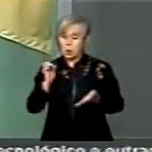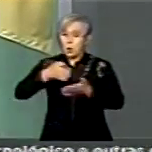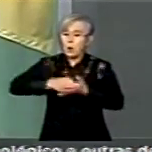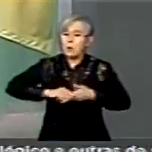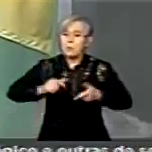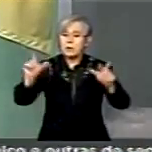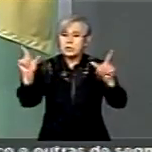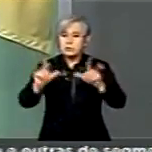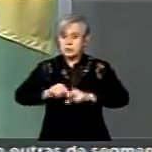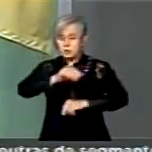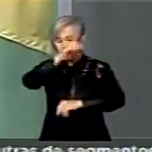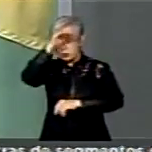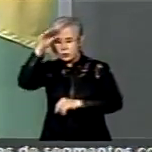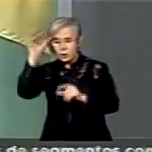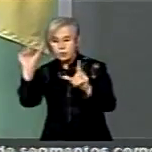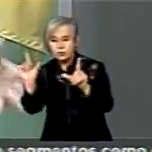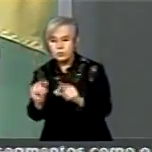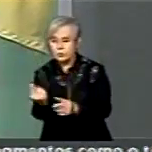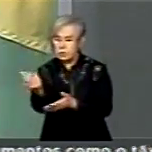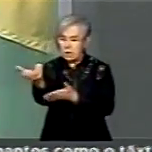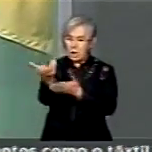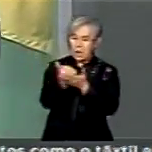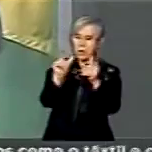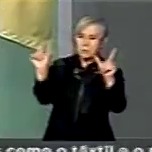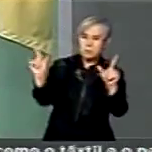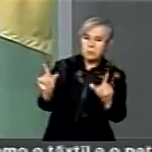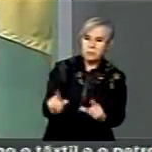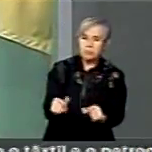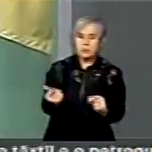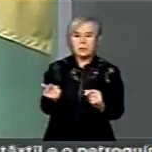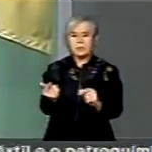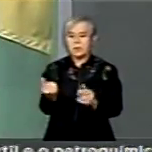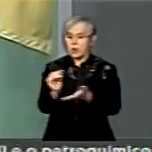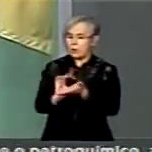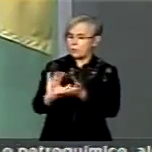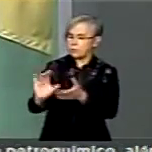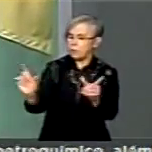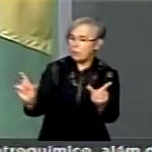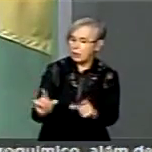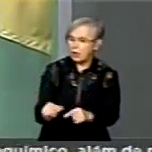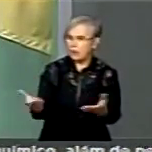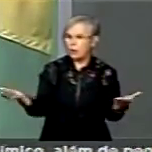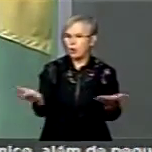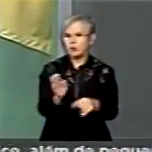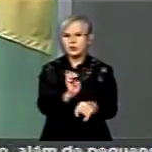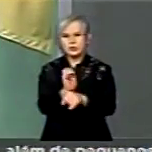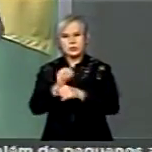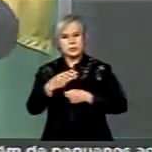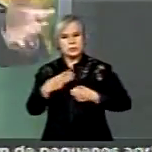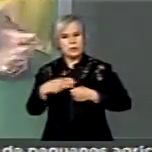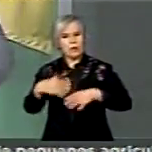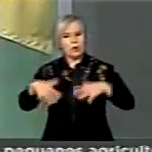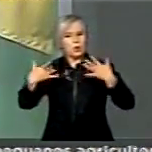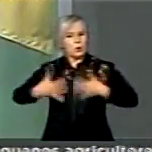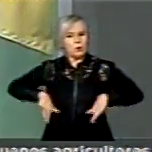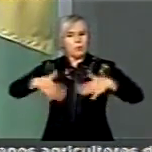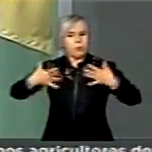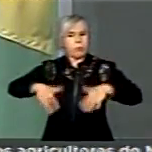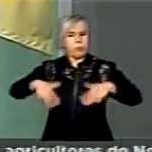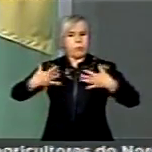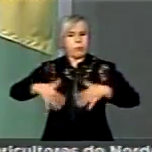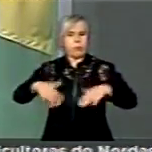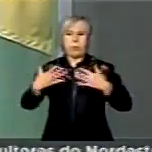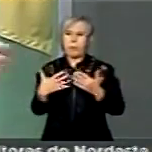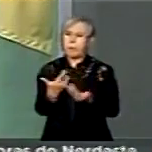o consumo caindo cai a arrecadação, e a arrecadação caindo cai os repasses, e hoje os estados e municípios estão numa preocupação